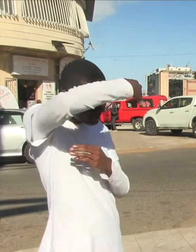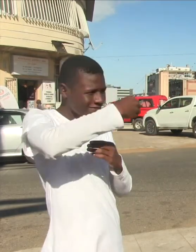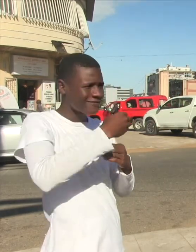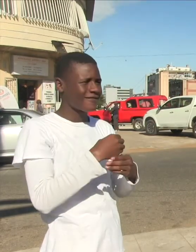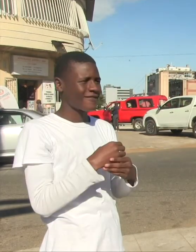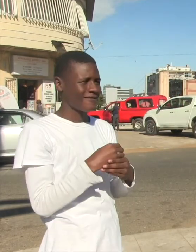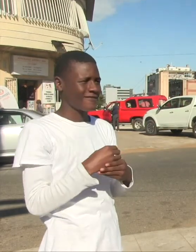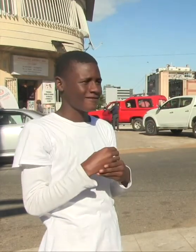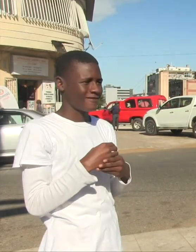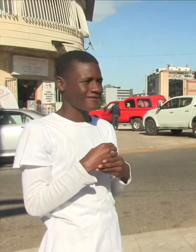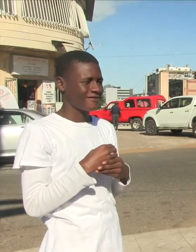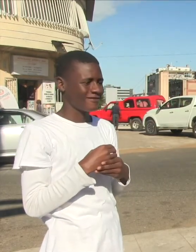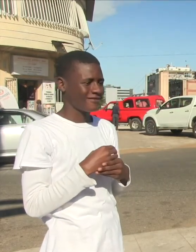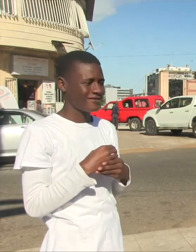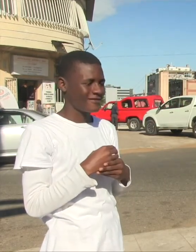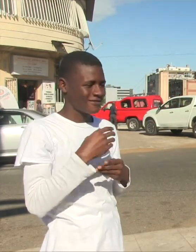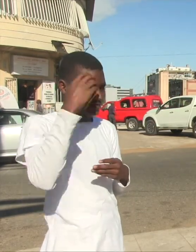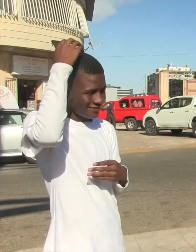cascol,